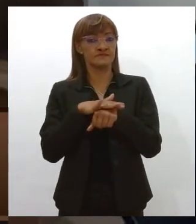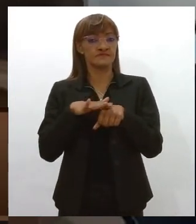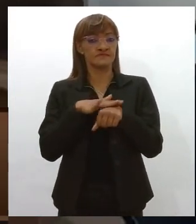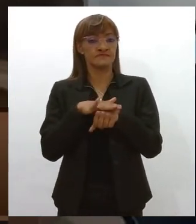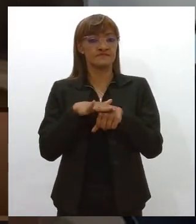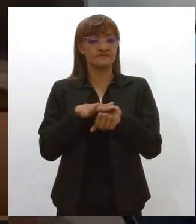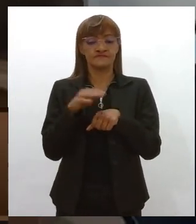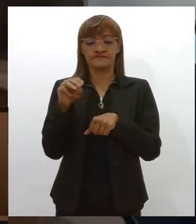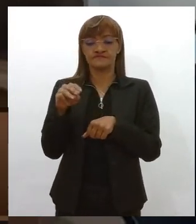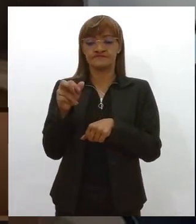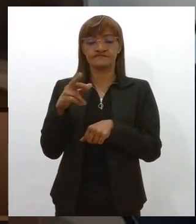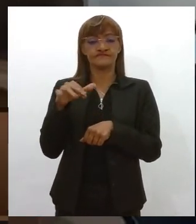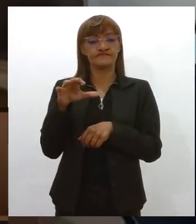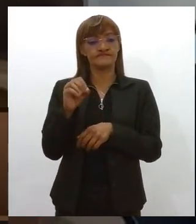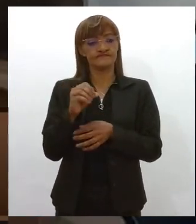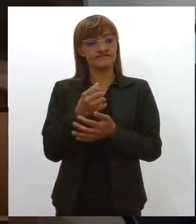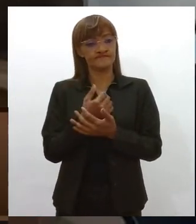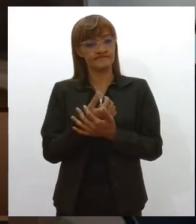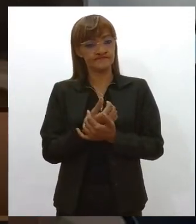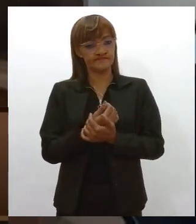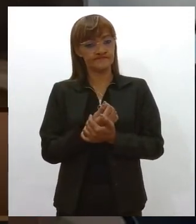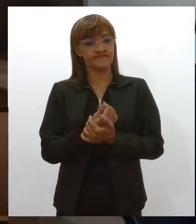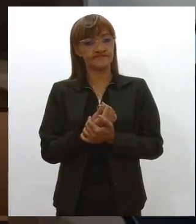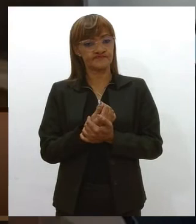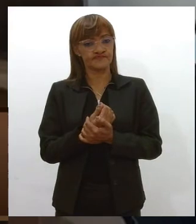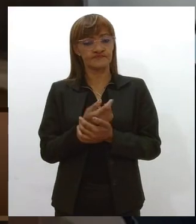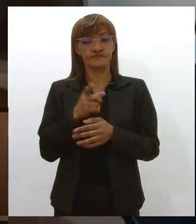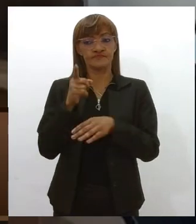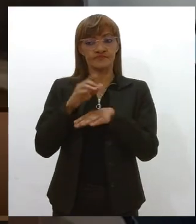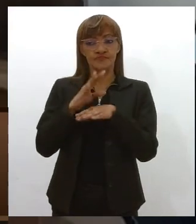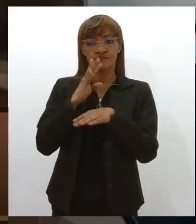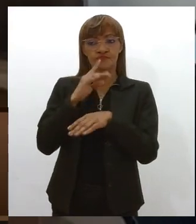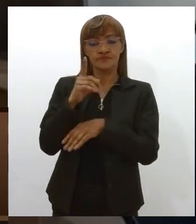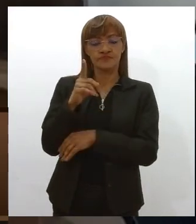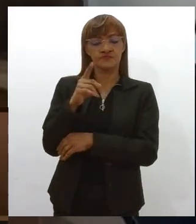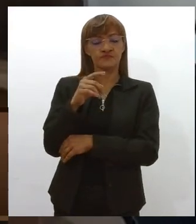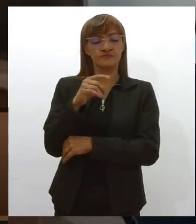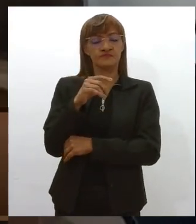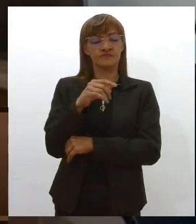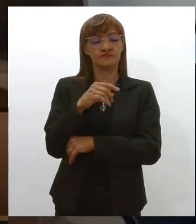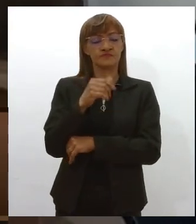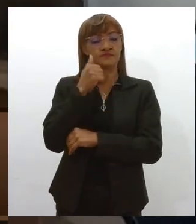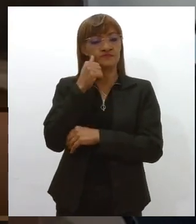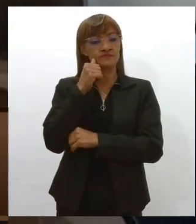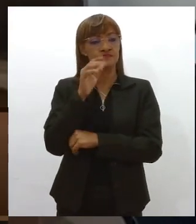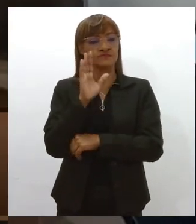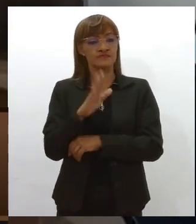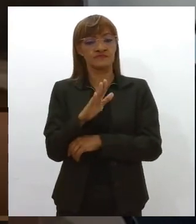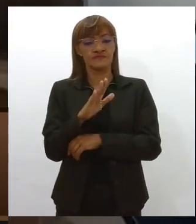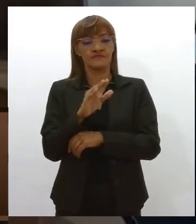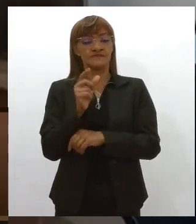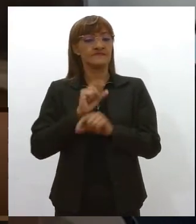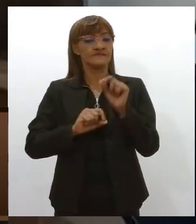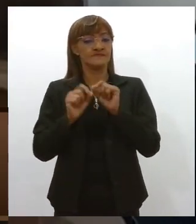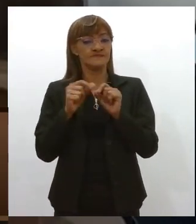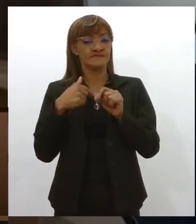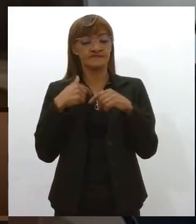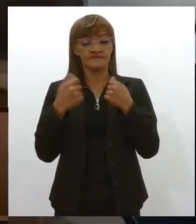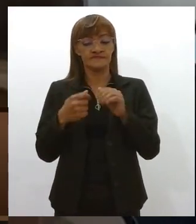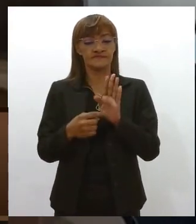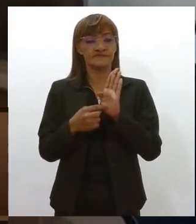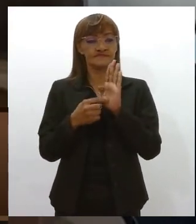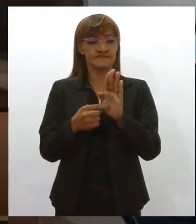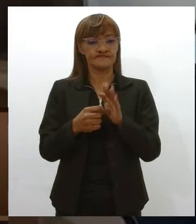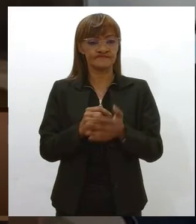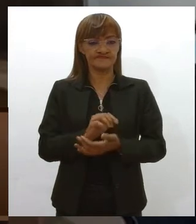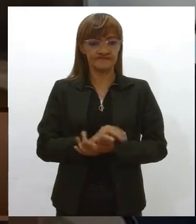estou lhe propondo, porque eu sei da sua força, eu sei a mulher que você é. Você sabe justamente me botar no meu lugar quando eu preciso, mostrar, olha, aqui dentro